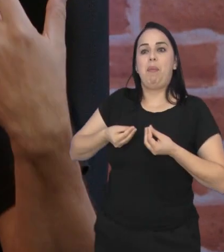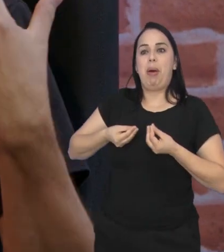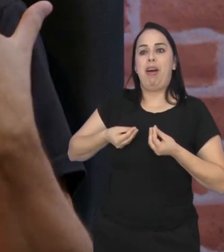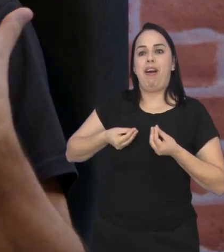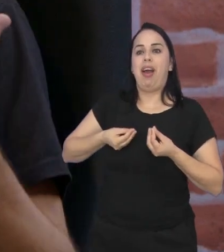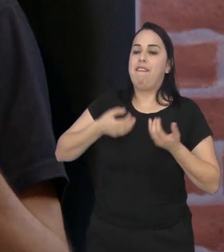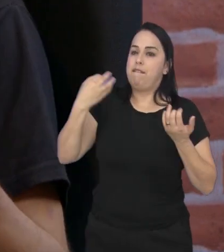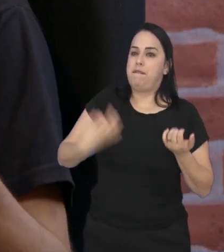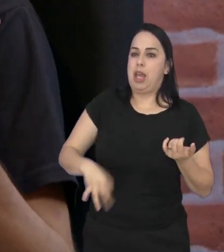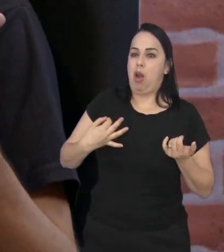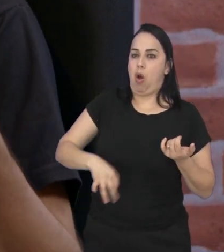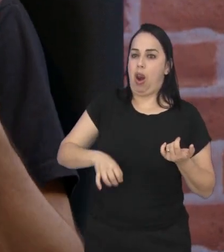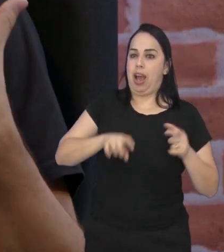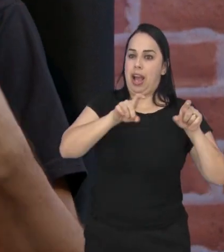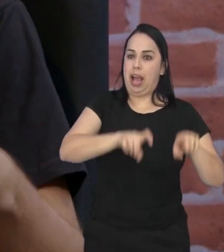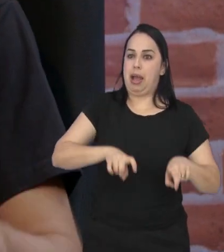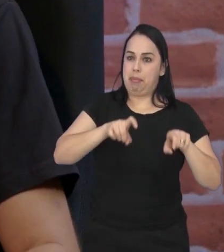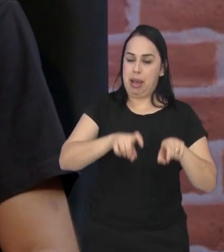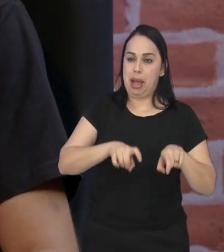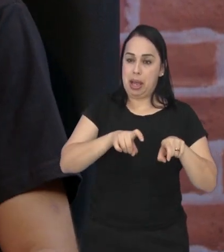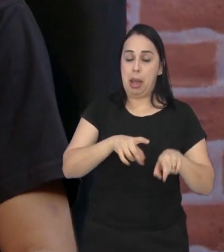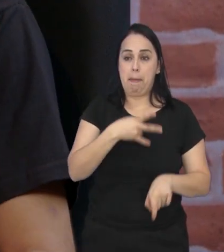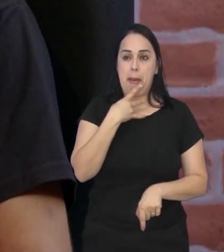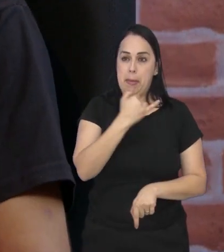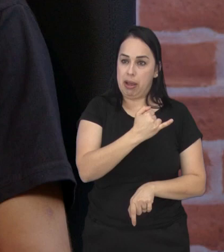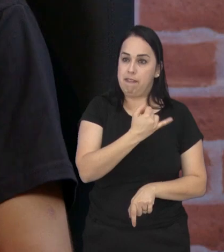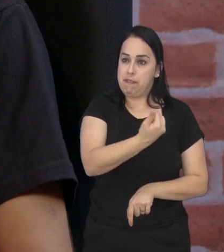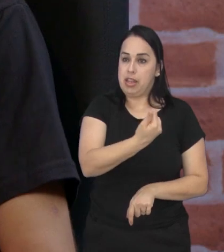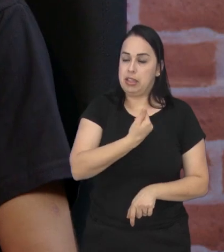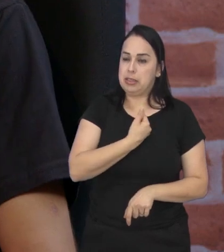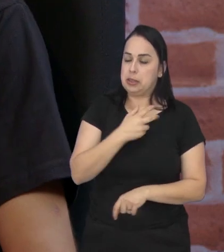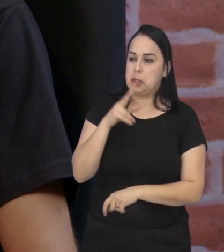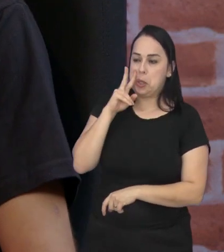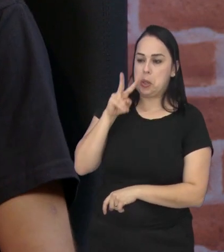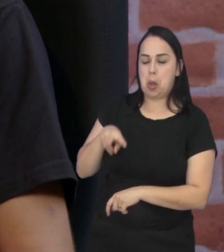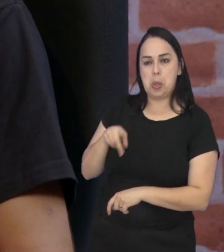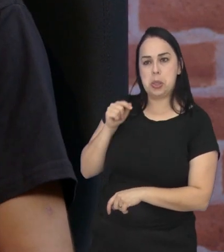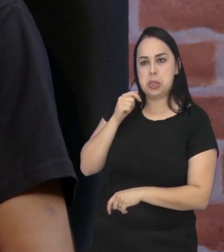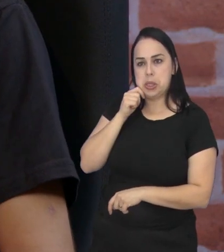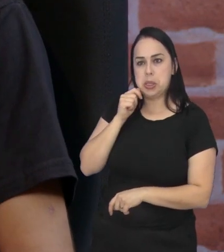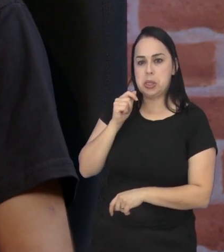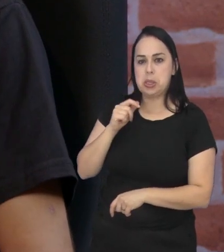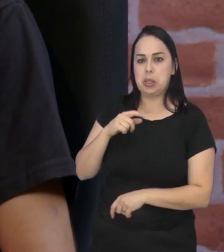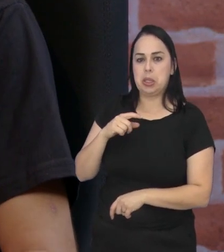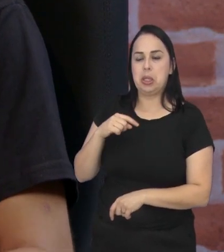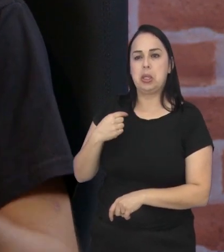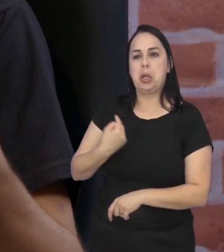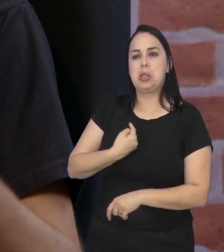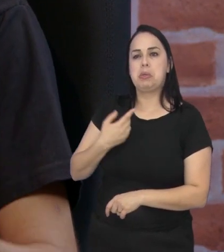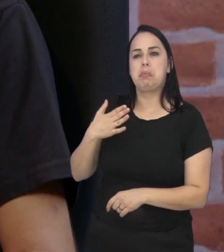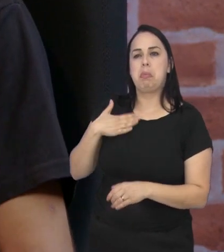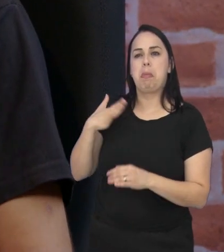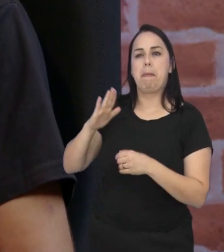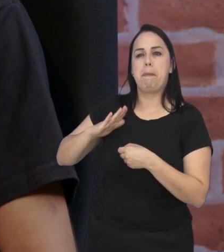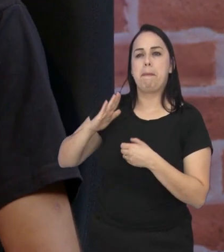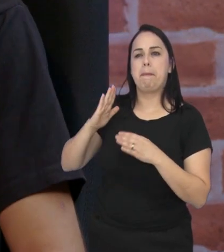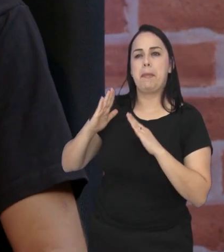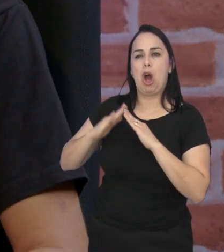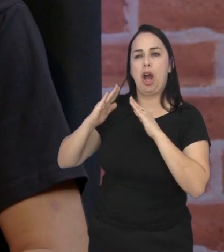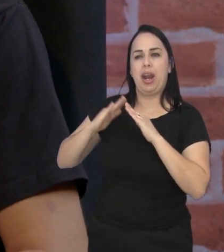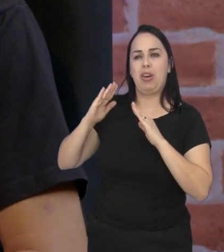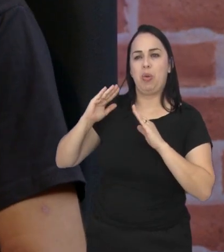ela me deu uma viola caipira, 10 cordas. E aí meu pai olhou e falou assim, pô, viola caipira, né? A gente é do